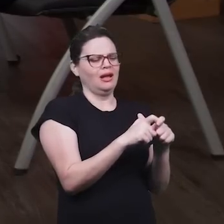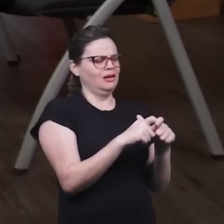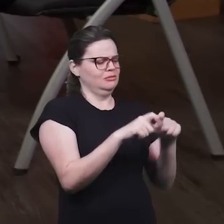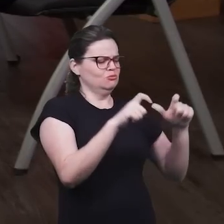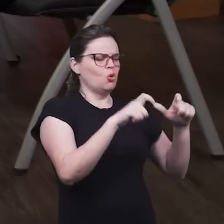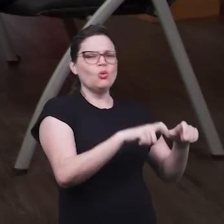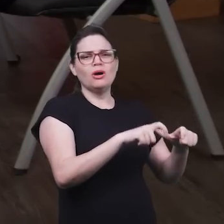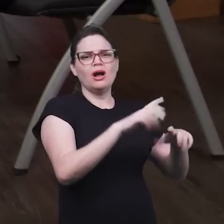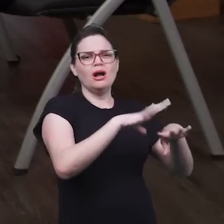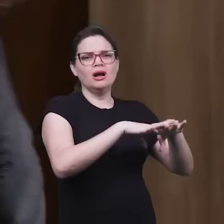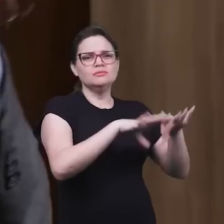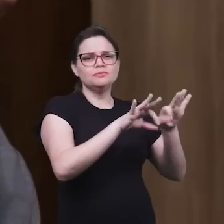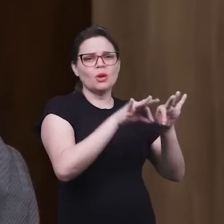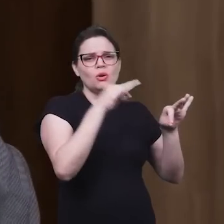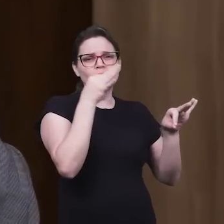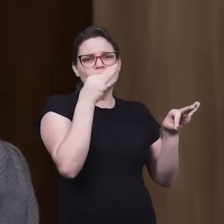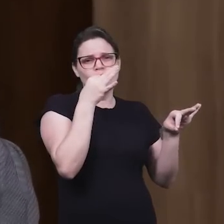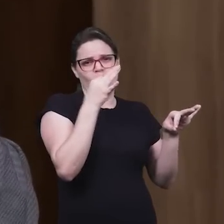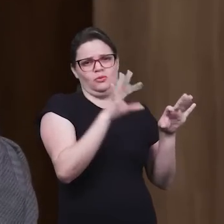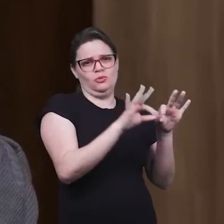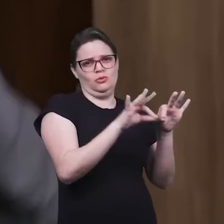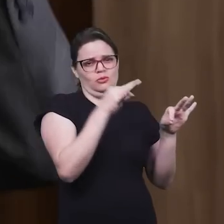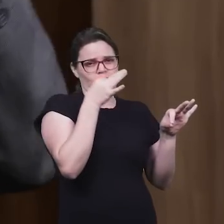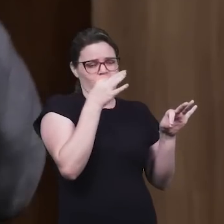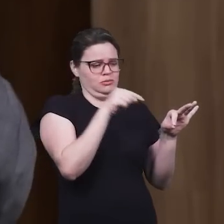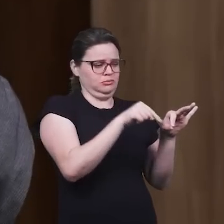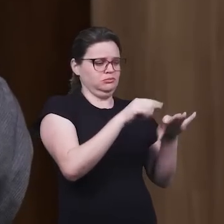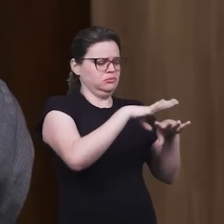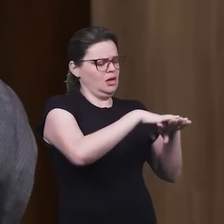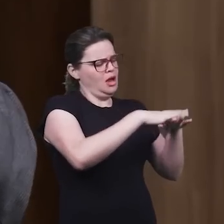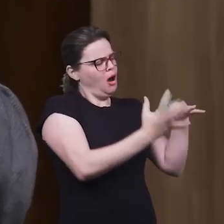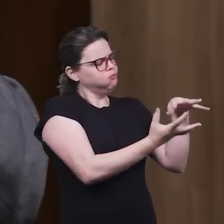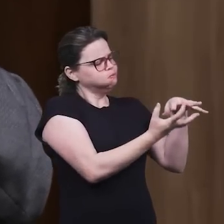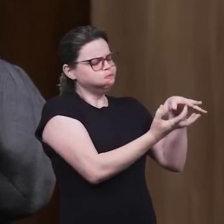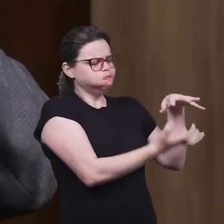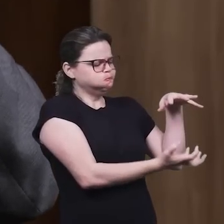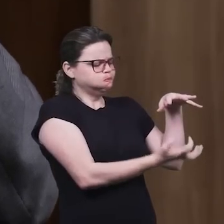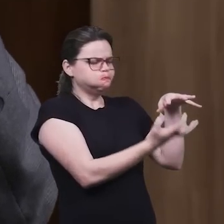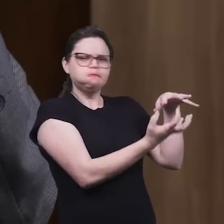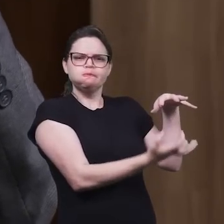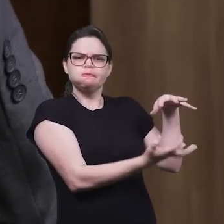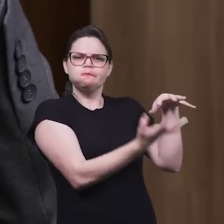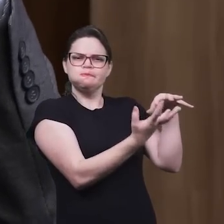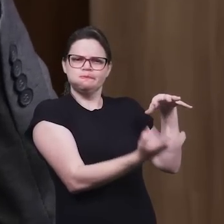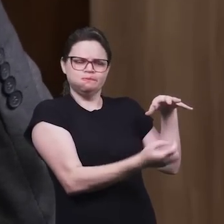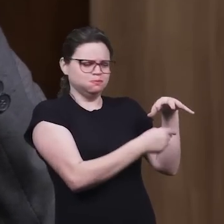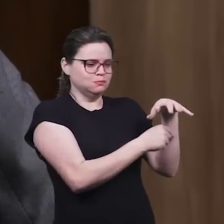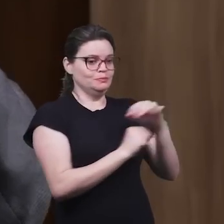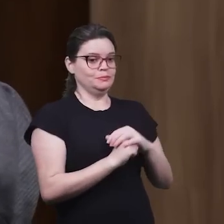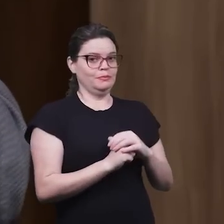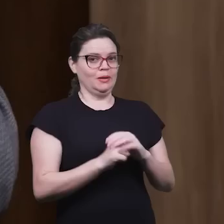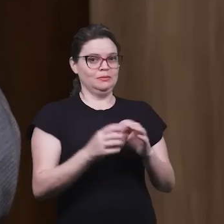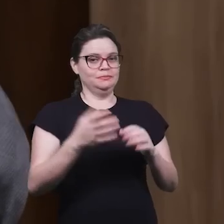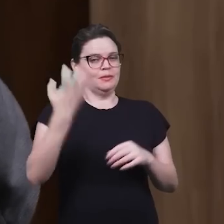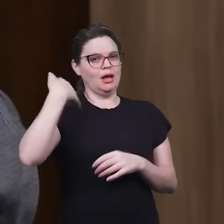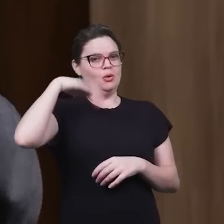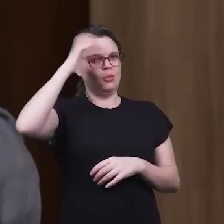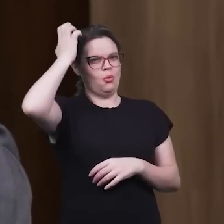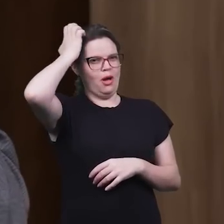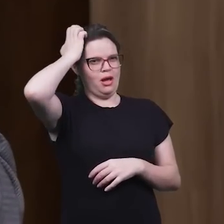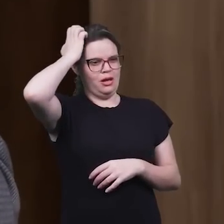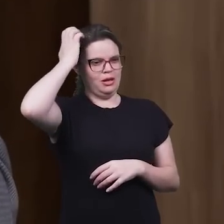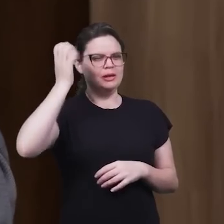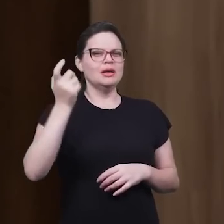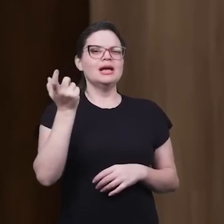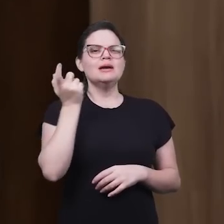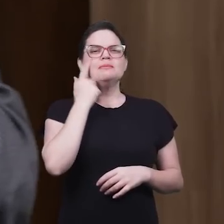agrícola, uma plantação de uva. E o rei, é como pensa aqui não no presidente